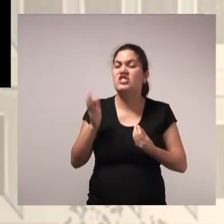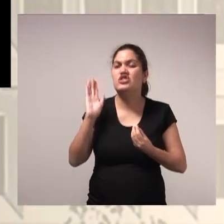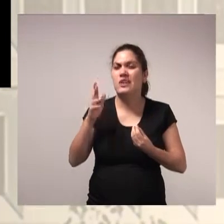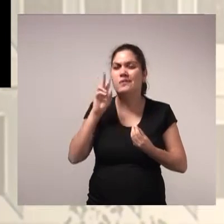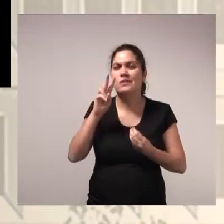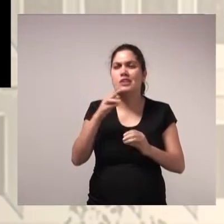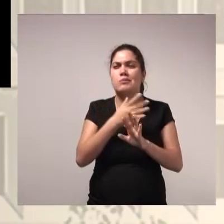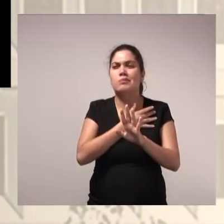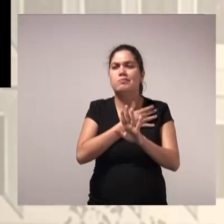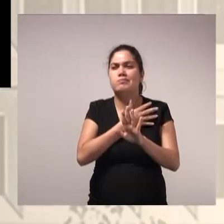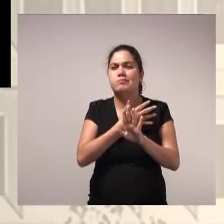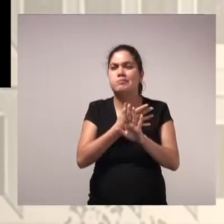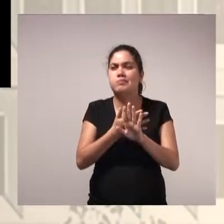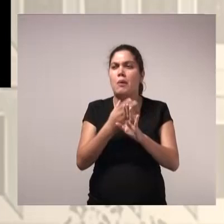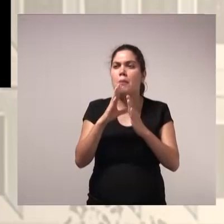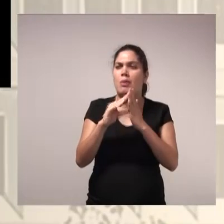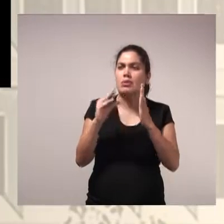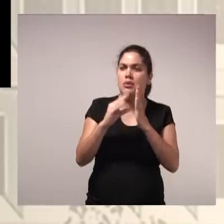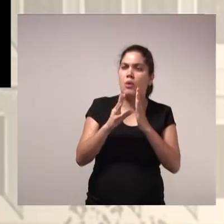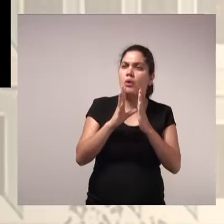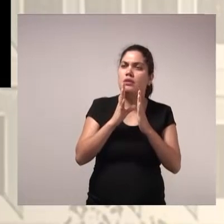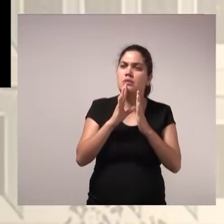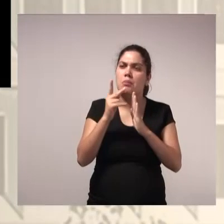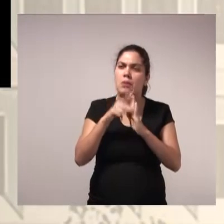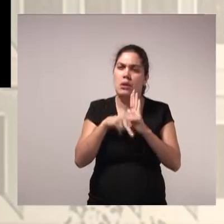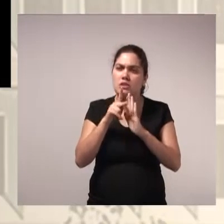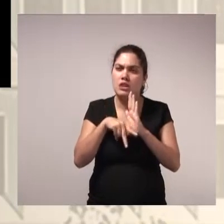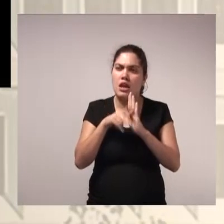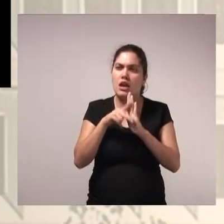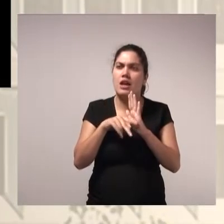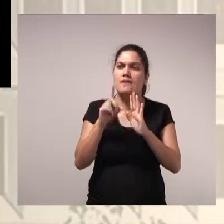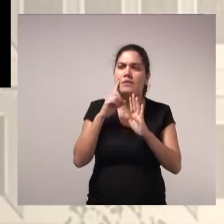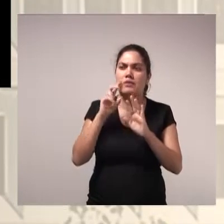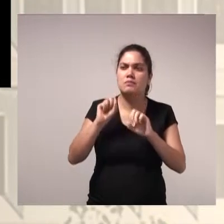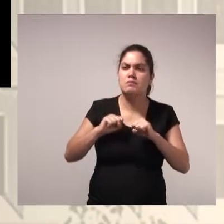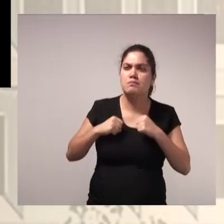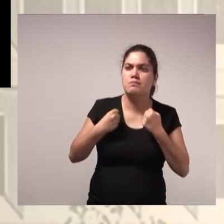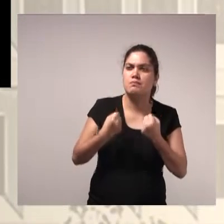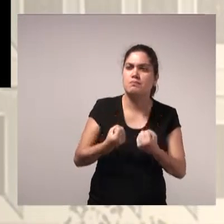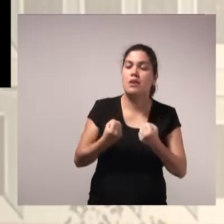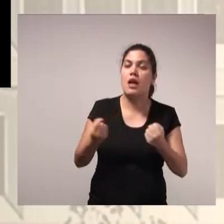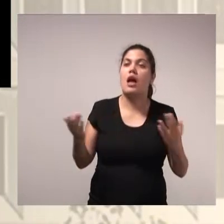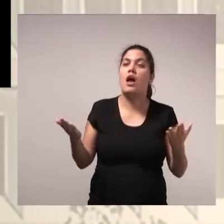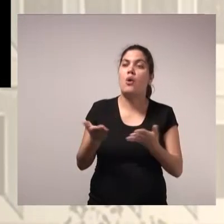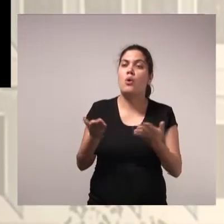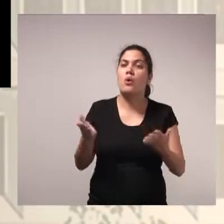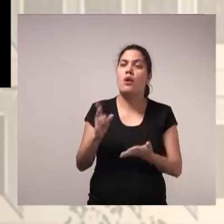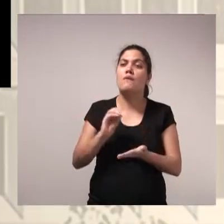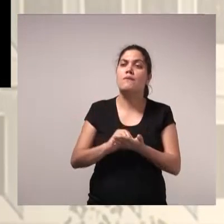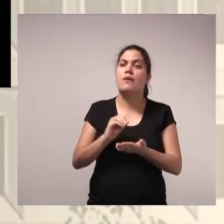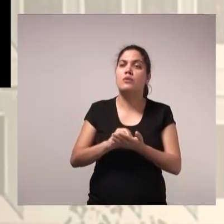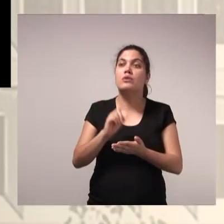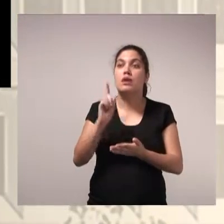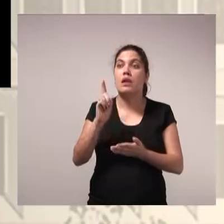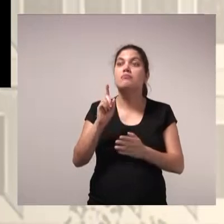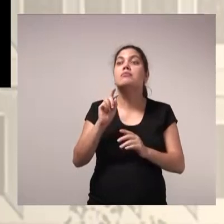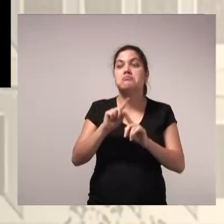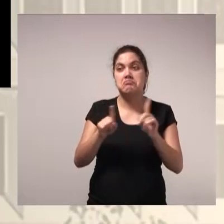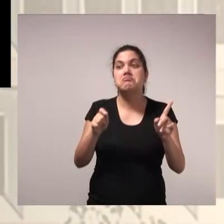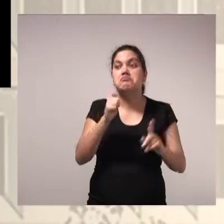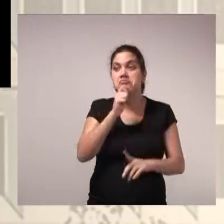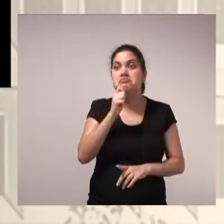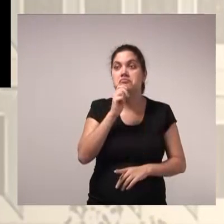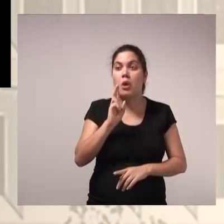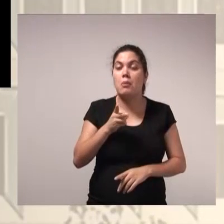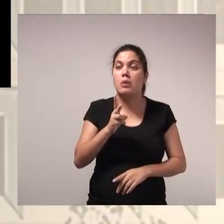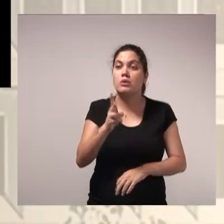modelos, conhecemos projetos, vimos todo esse nosso esforço. Então, a nossa busca continua. Tá?